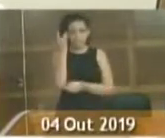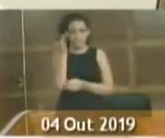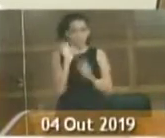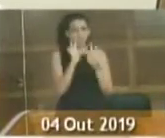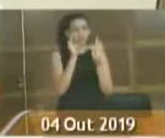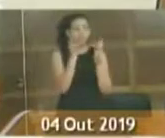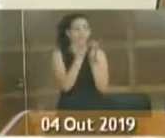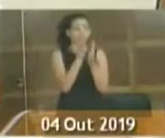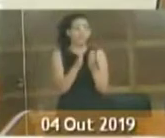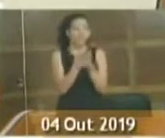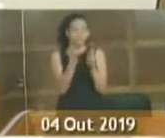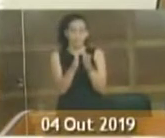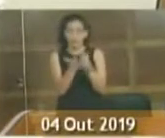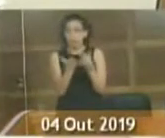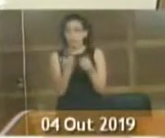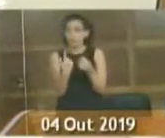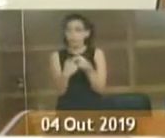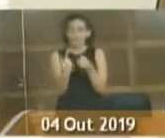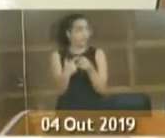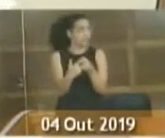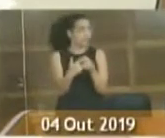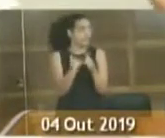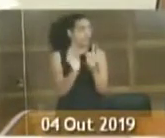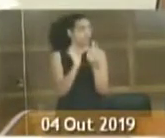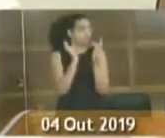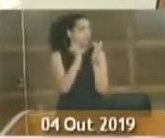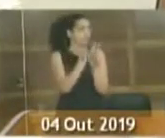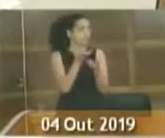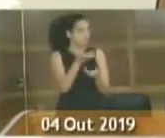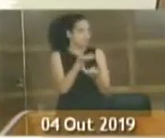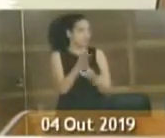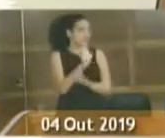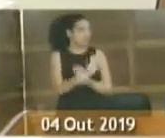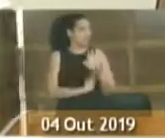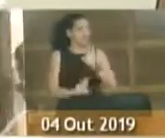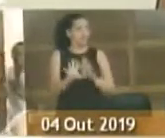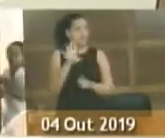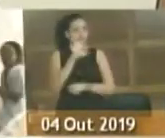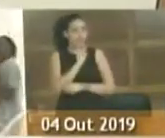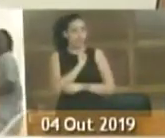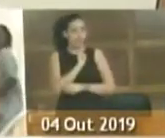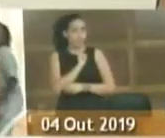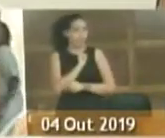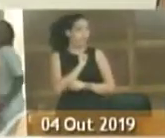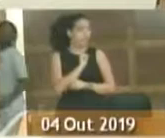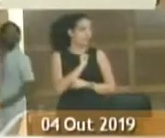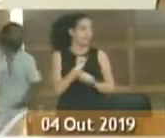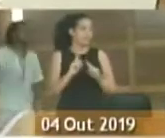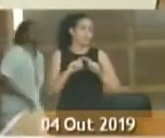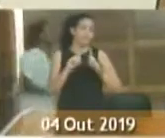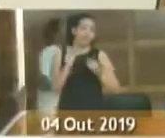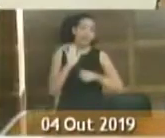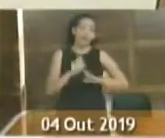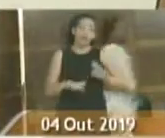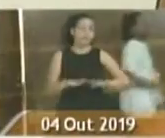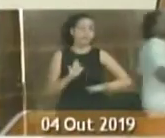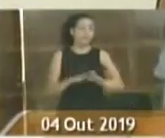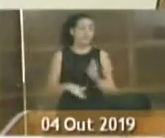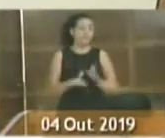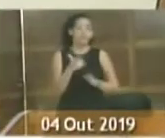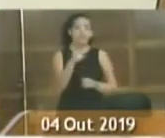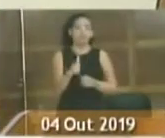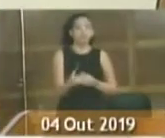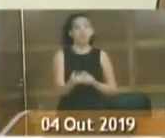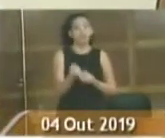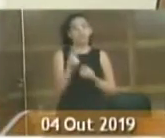de baixa renda, porque elas querem cuidar, elas amam os animais, mas muitas vezes mal têm